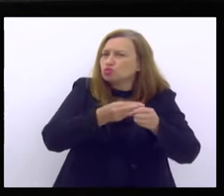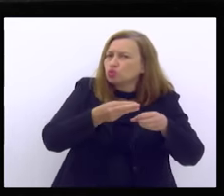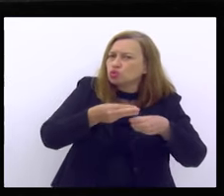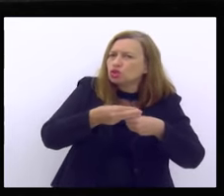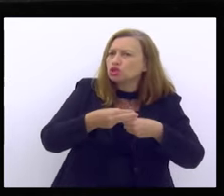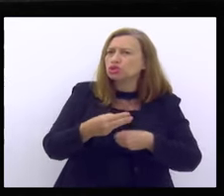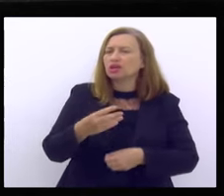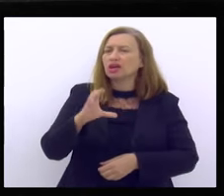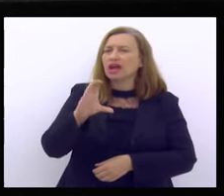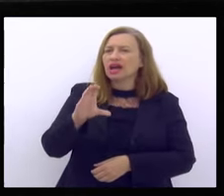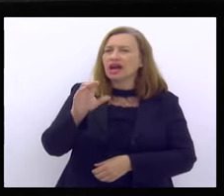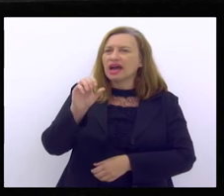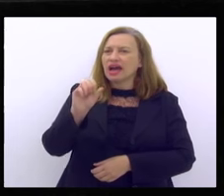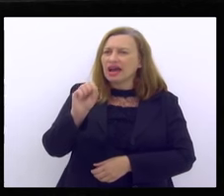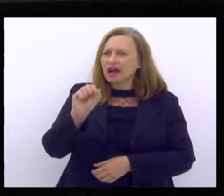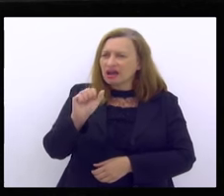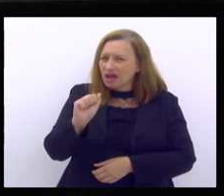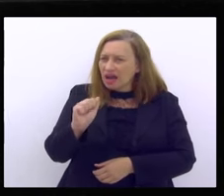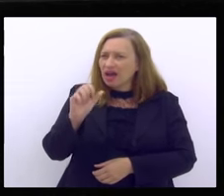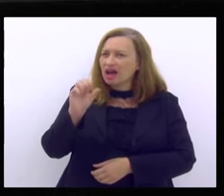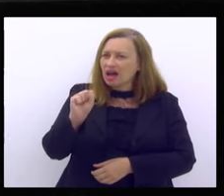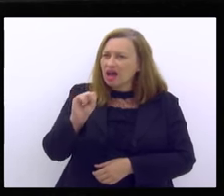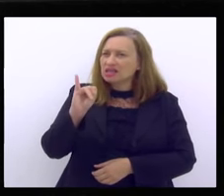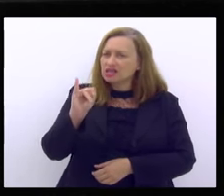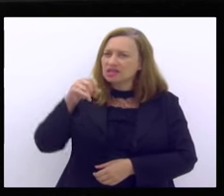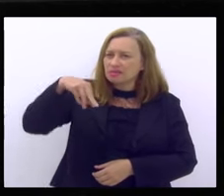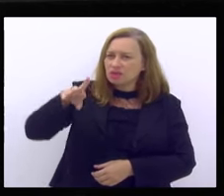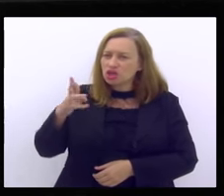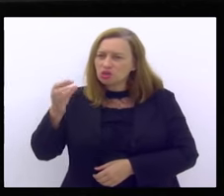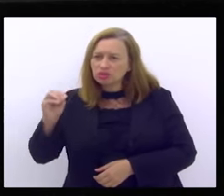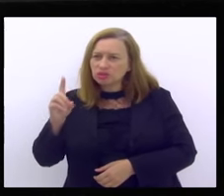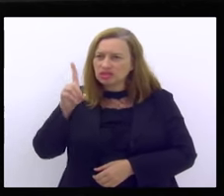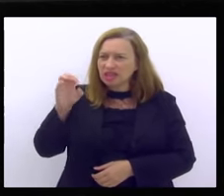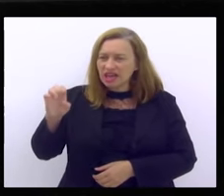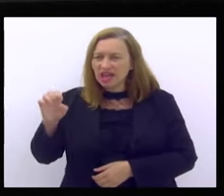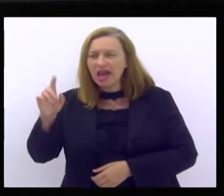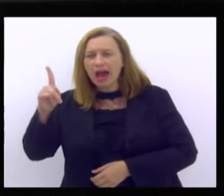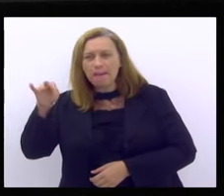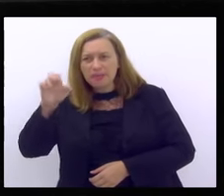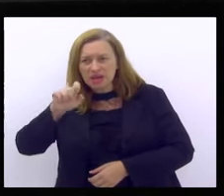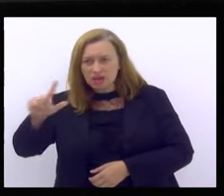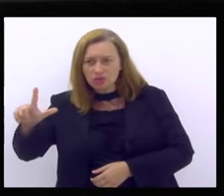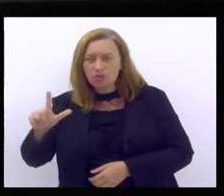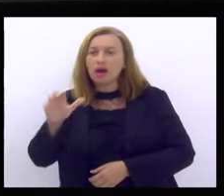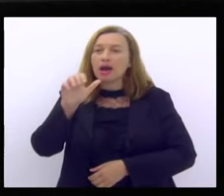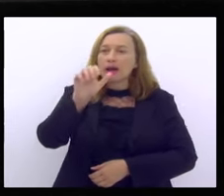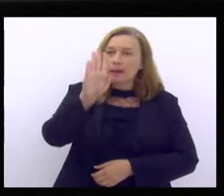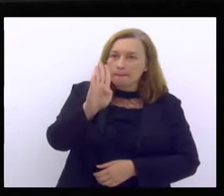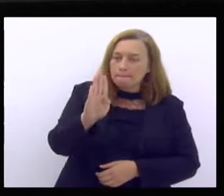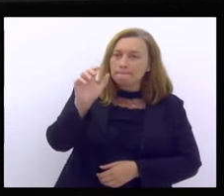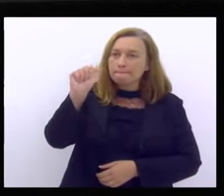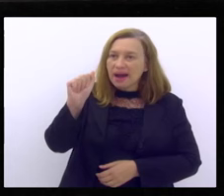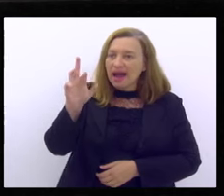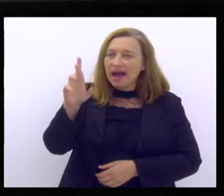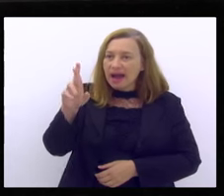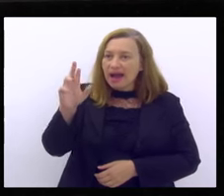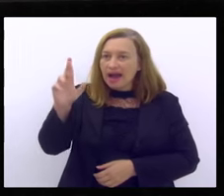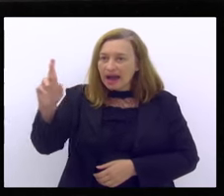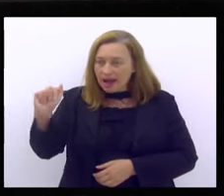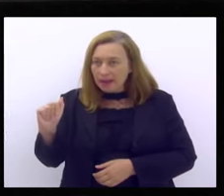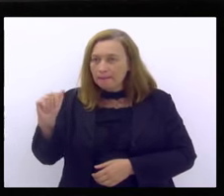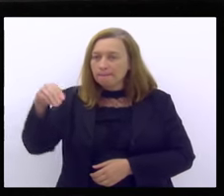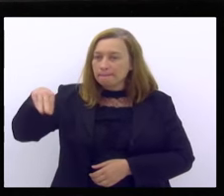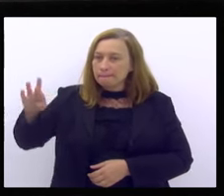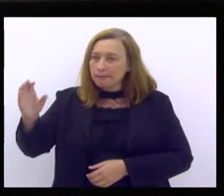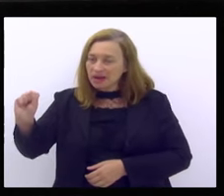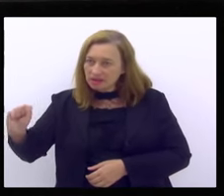né, como Casimiro de Abreu, como Barra Mansa, como Mangaratiba, que não chegam nem à metade daquilo que deveria